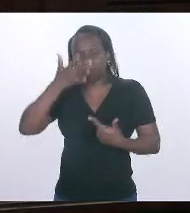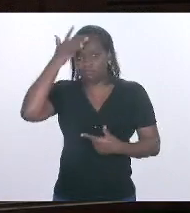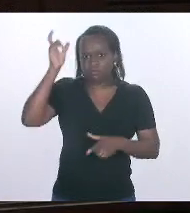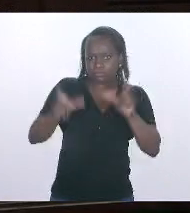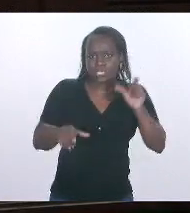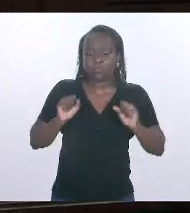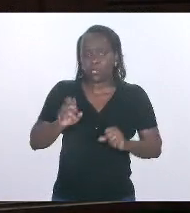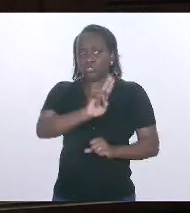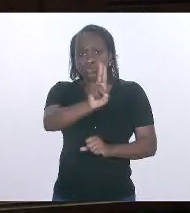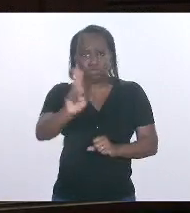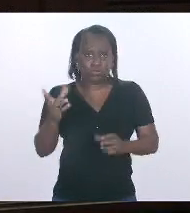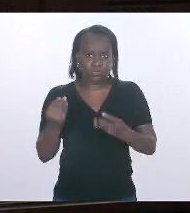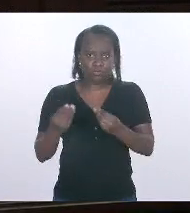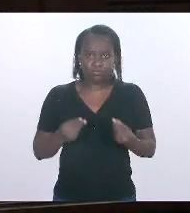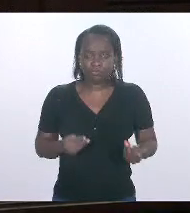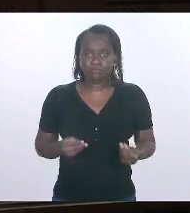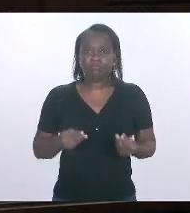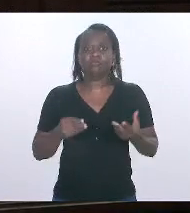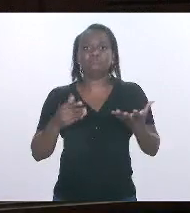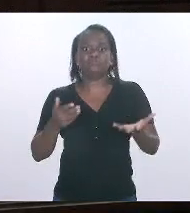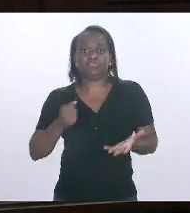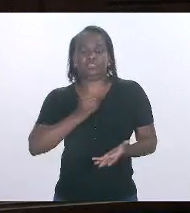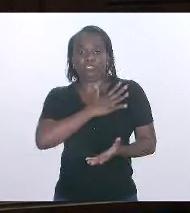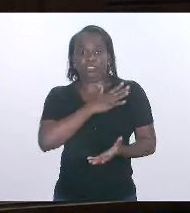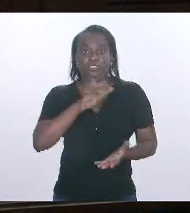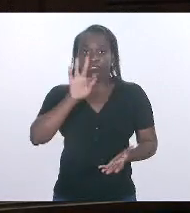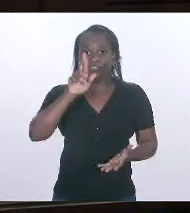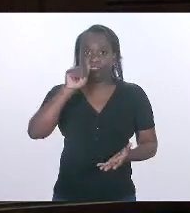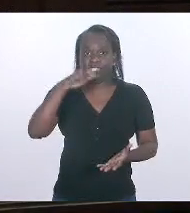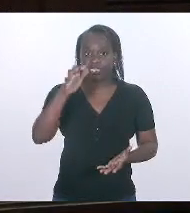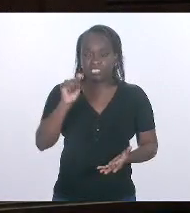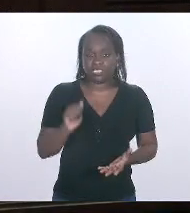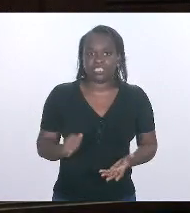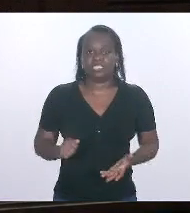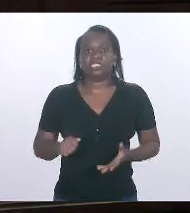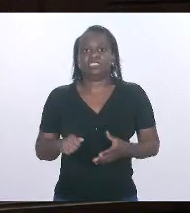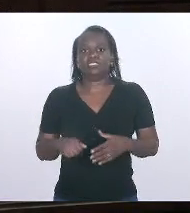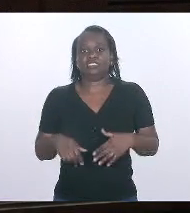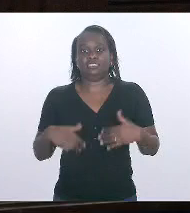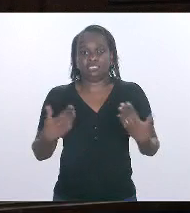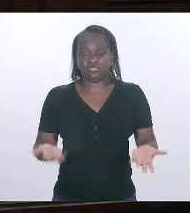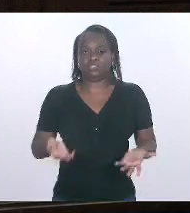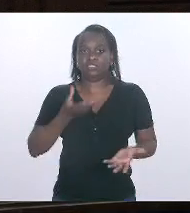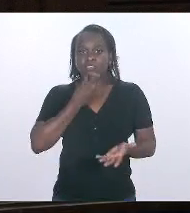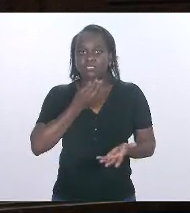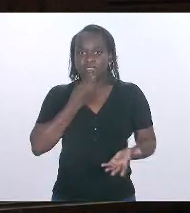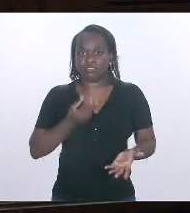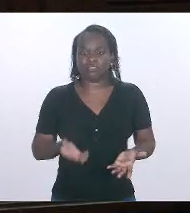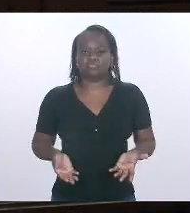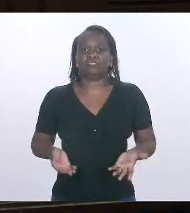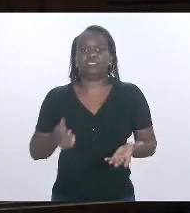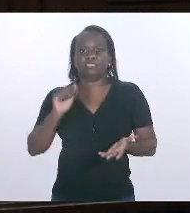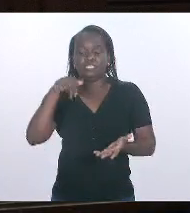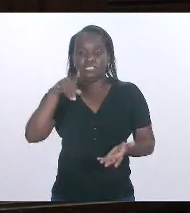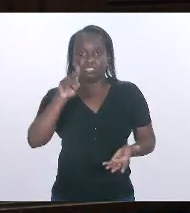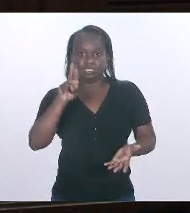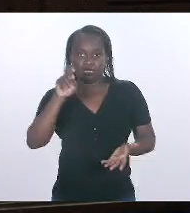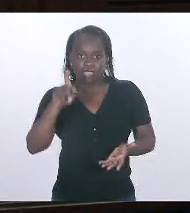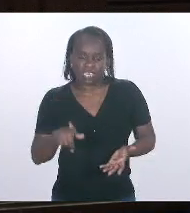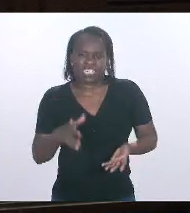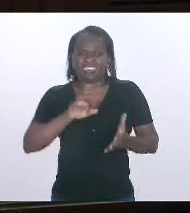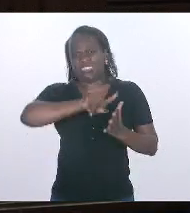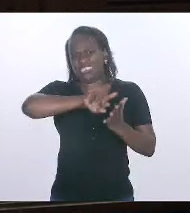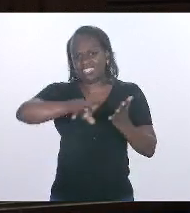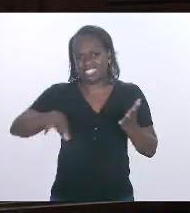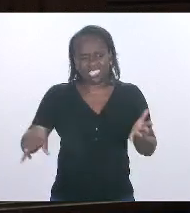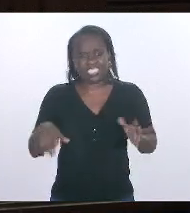nome de muitos, como o Coronel França, como o Coronel André, como muitos outros.